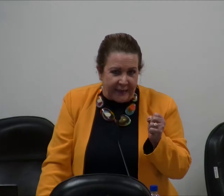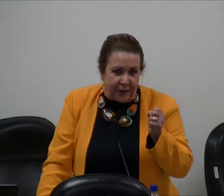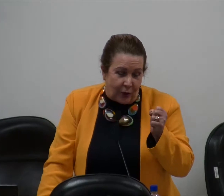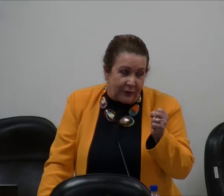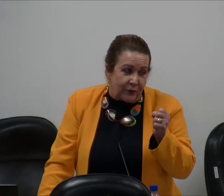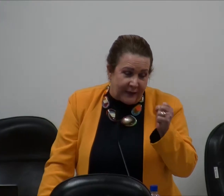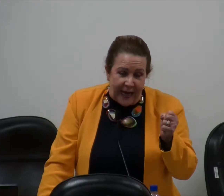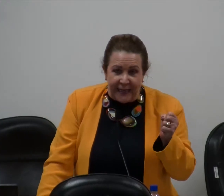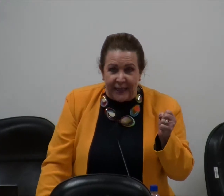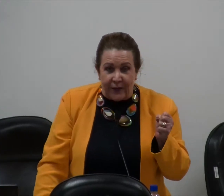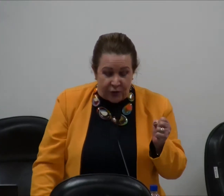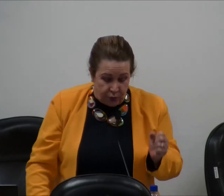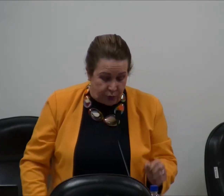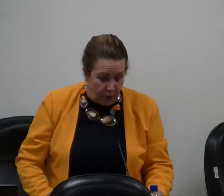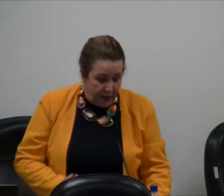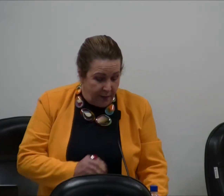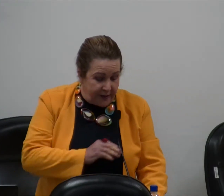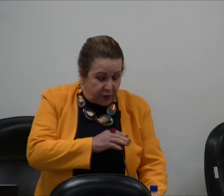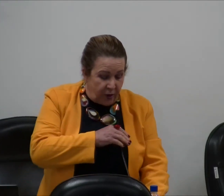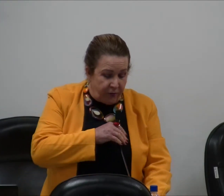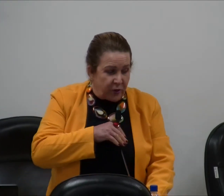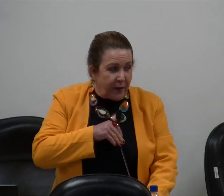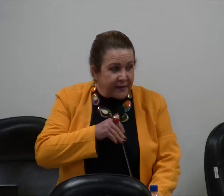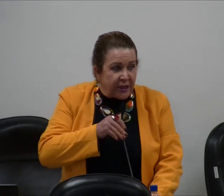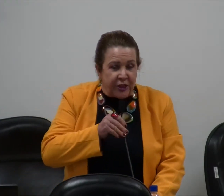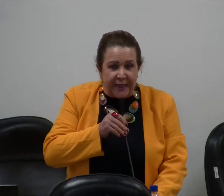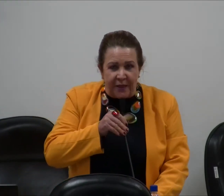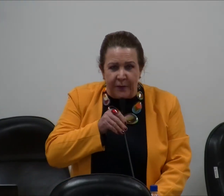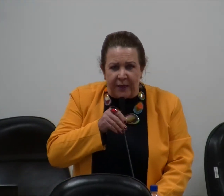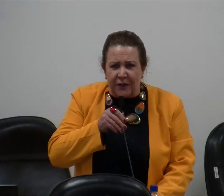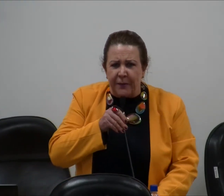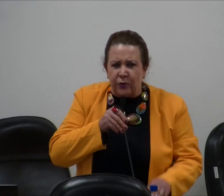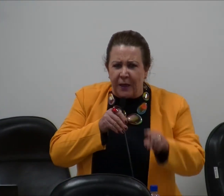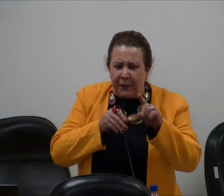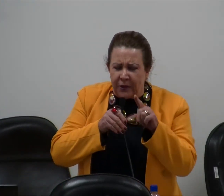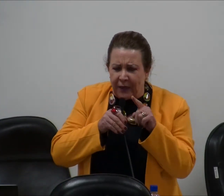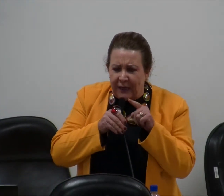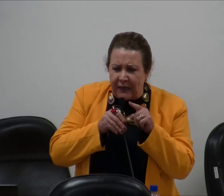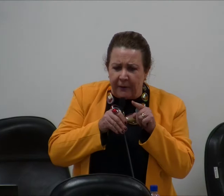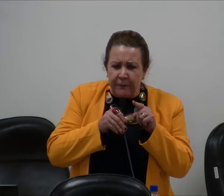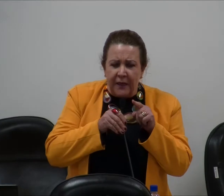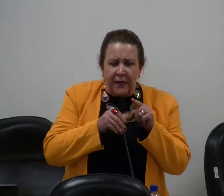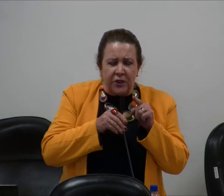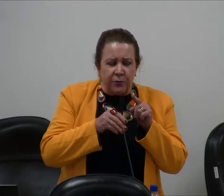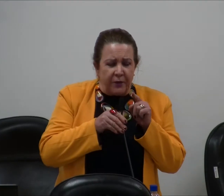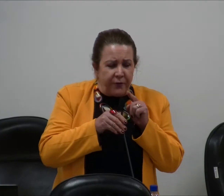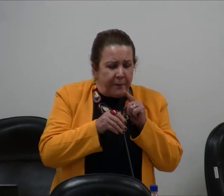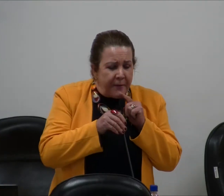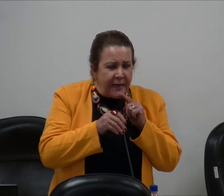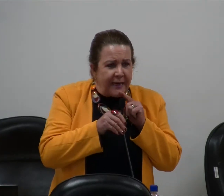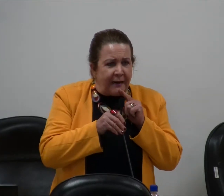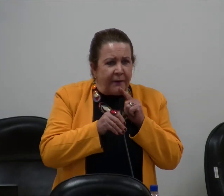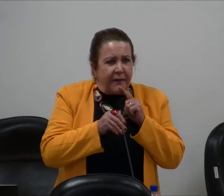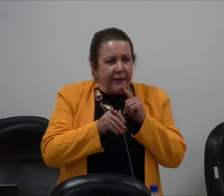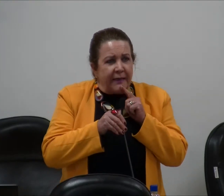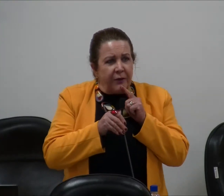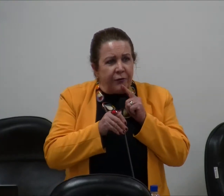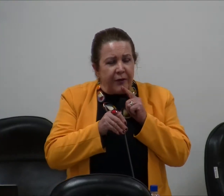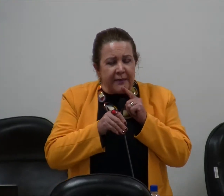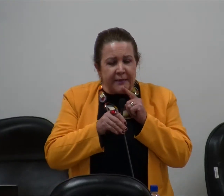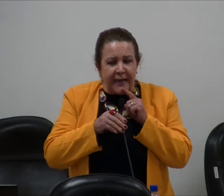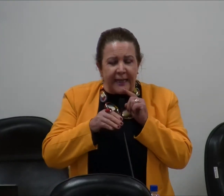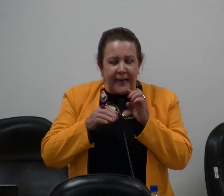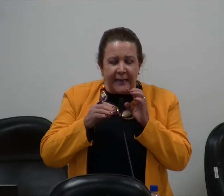me agradando enquanto técnica no assunto. Mas eu tenho feito bastante requerimento. Também estou lembrando aqui de uma família